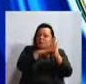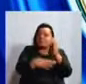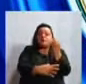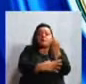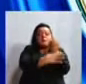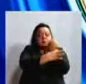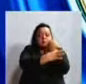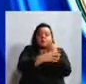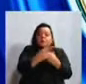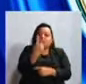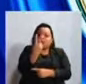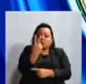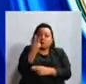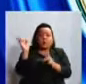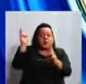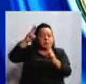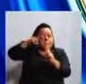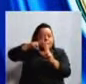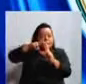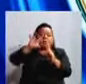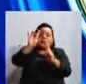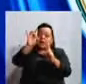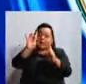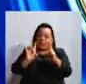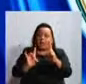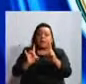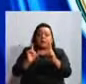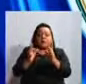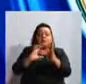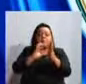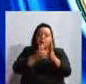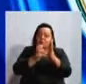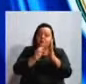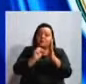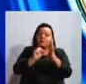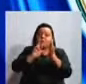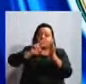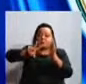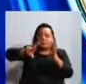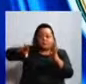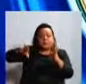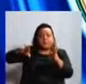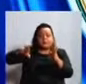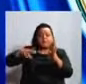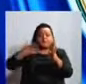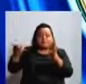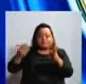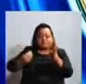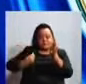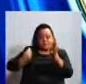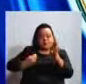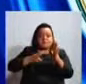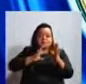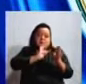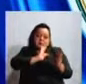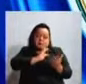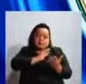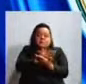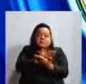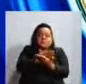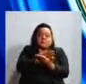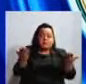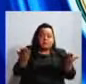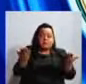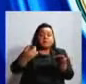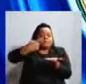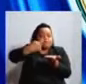representantes de cada partido. Os demais presentes fazem parte da nossa equipe técnica. Mesmo assim, seguimos com